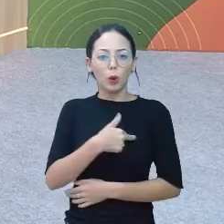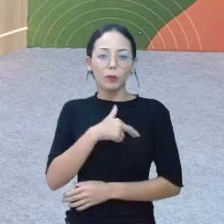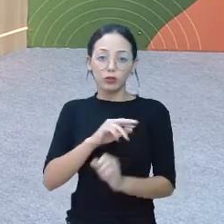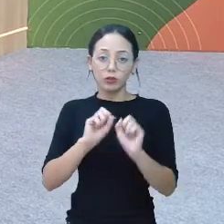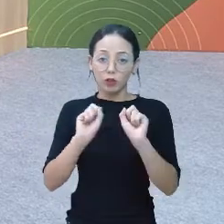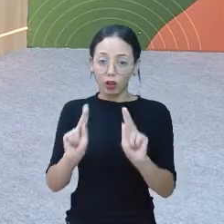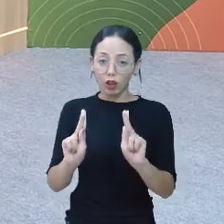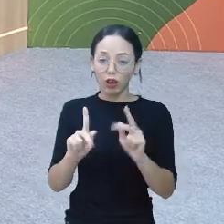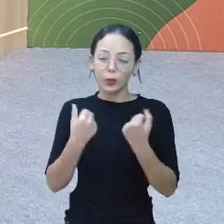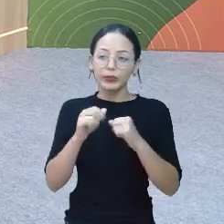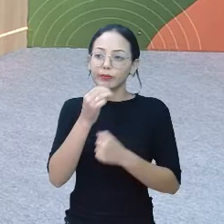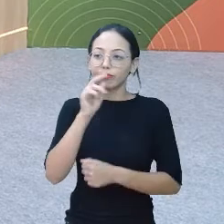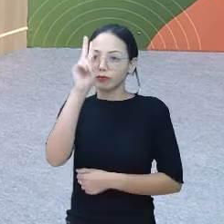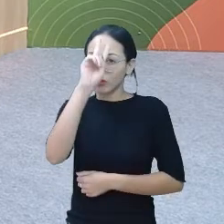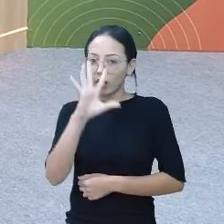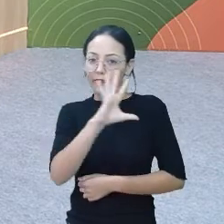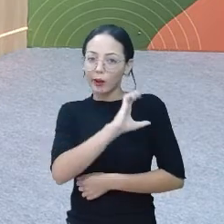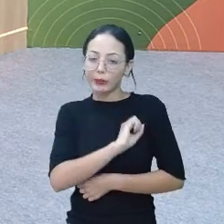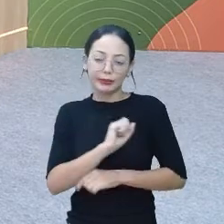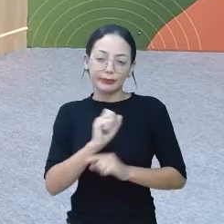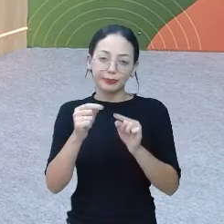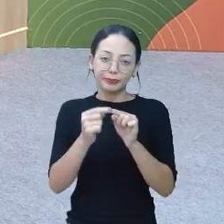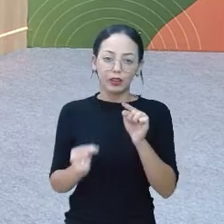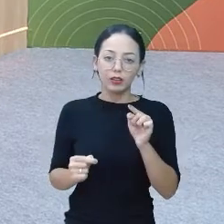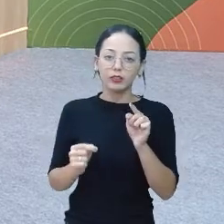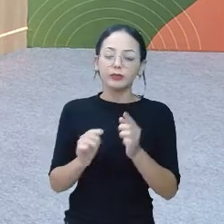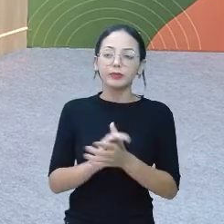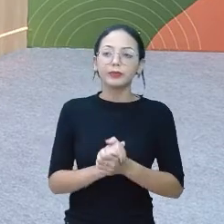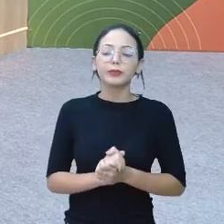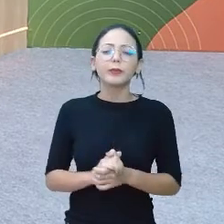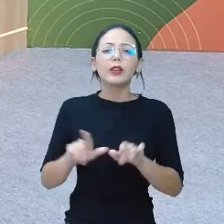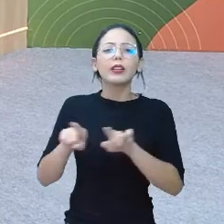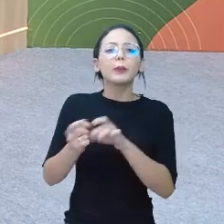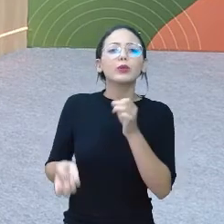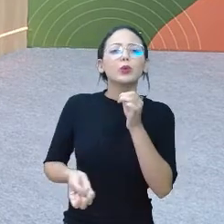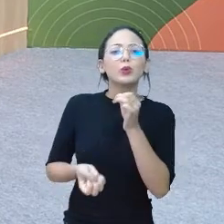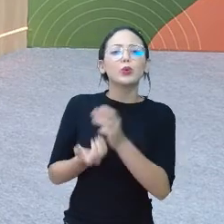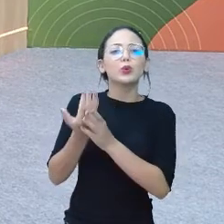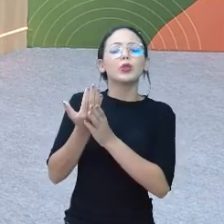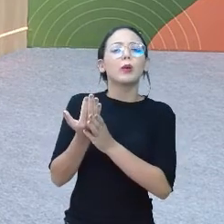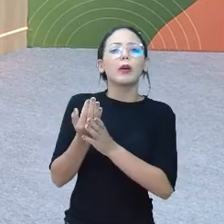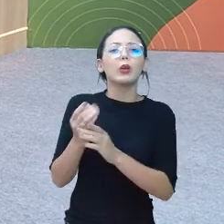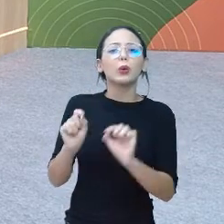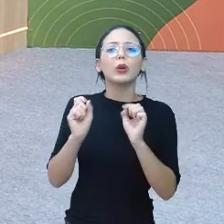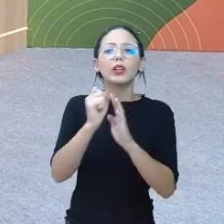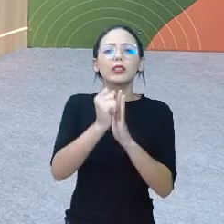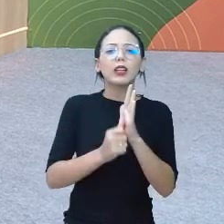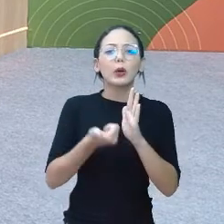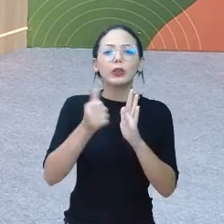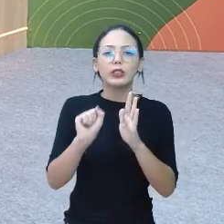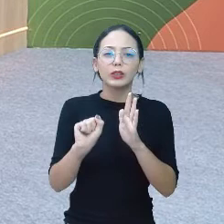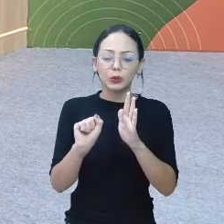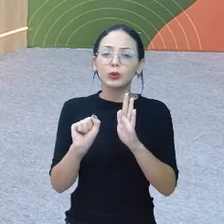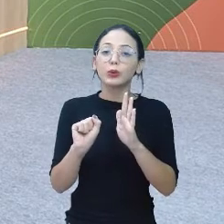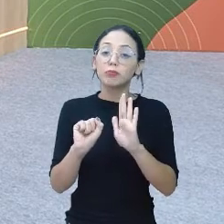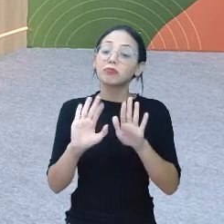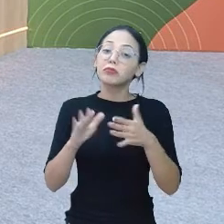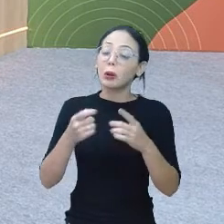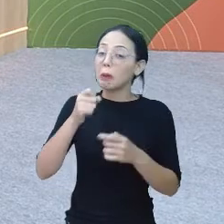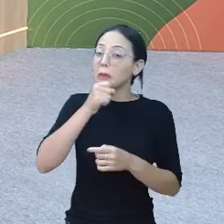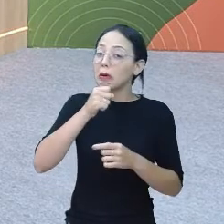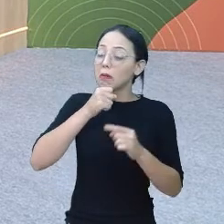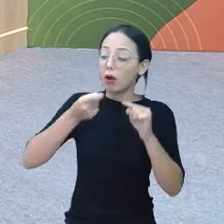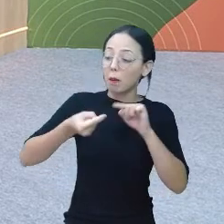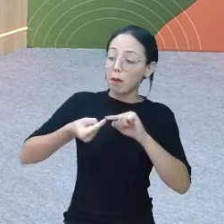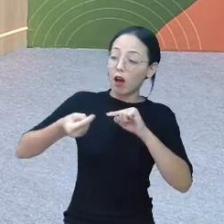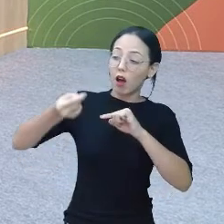romance precisa ter uma história de amor, por exemplo. E seu surgimento e popularidade remete ao século XVIII, então ele é bem antigo, tá